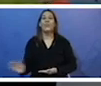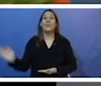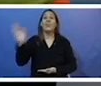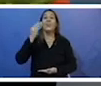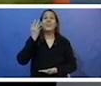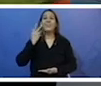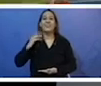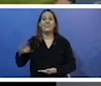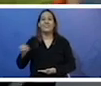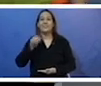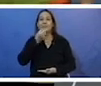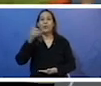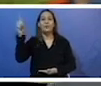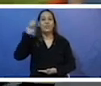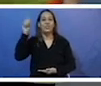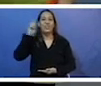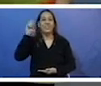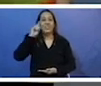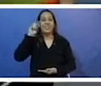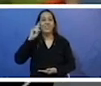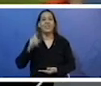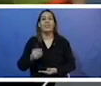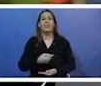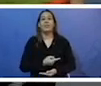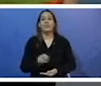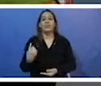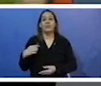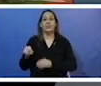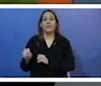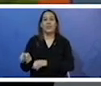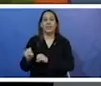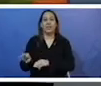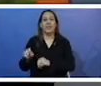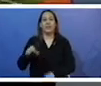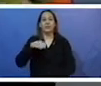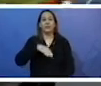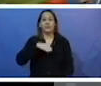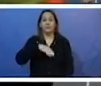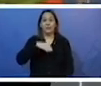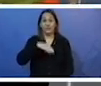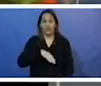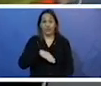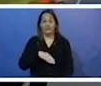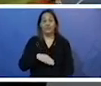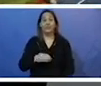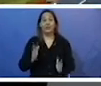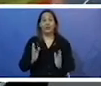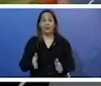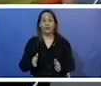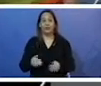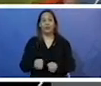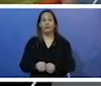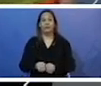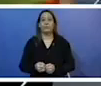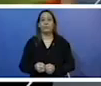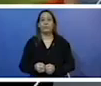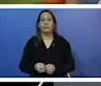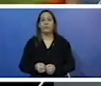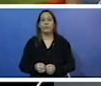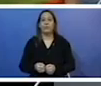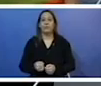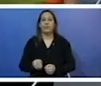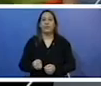Olá, crianças, bom dia! Vamos nós para a nossa aula de língua portuguesa, a 42ª aula já. E